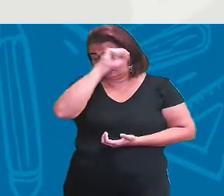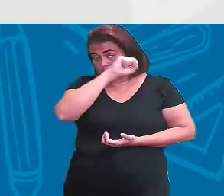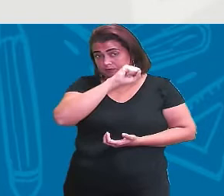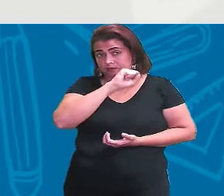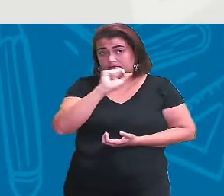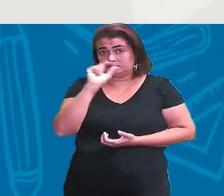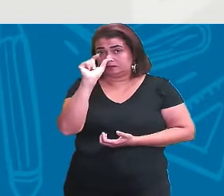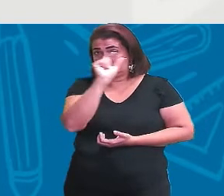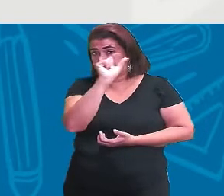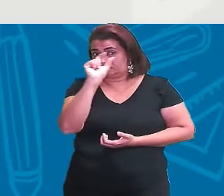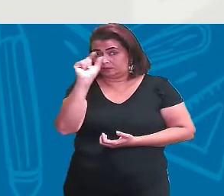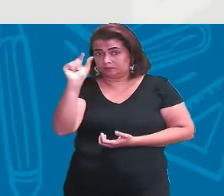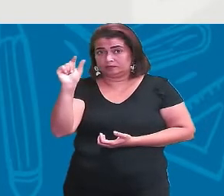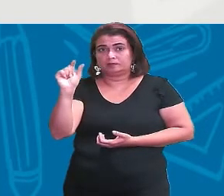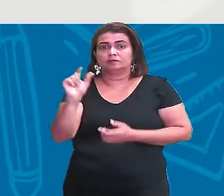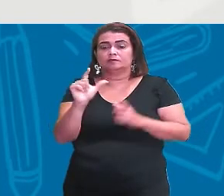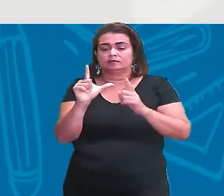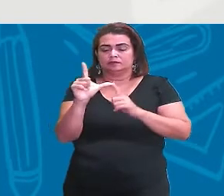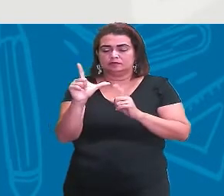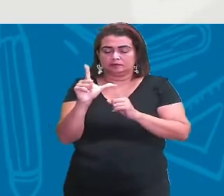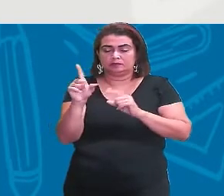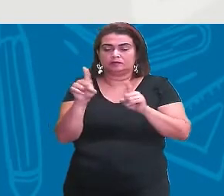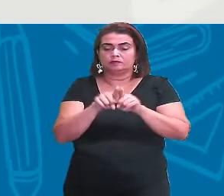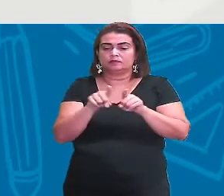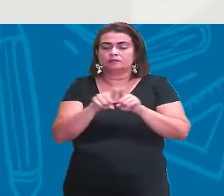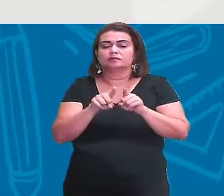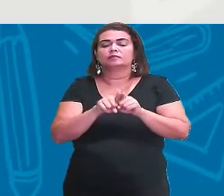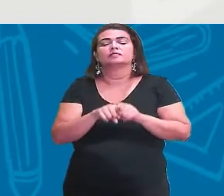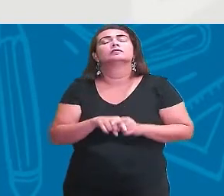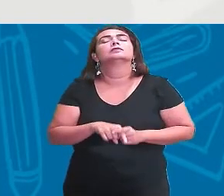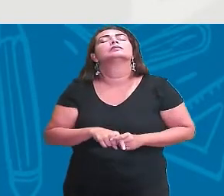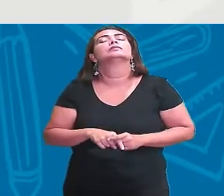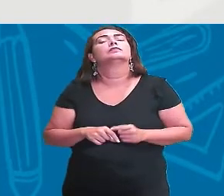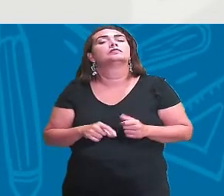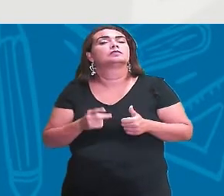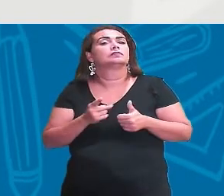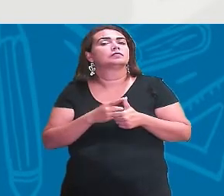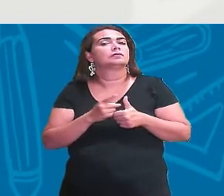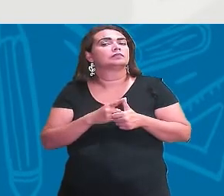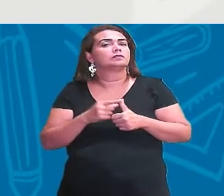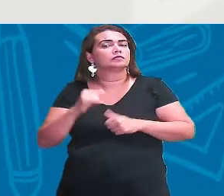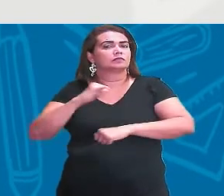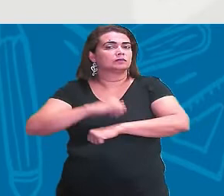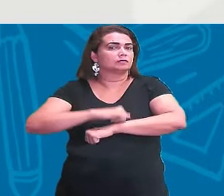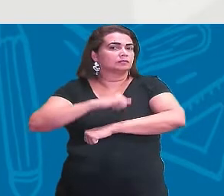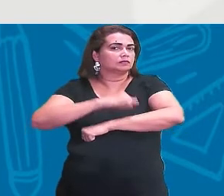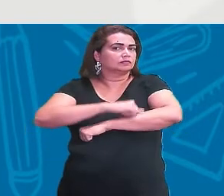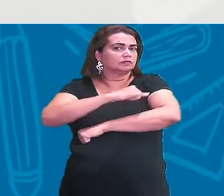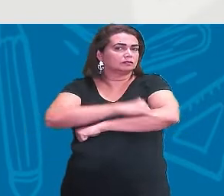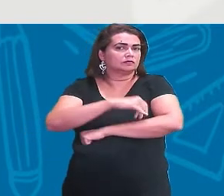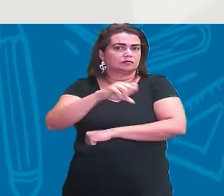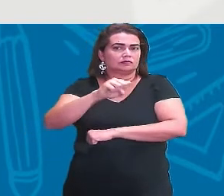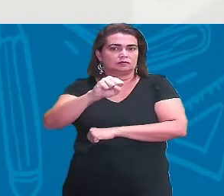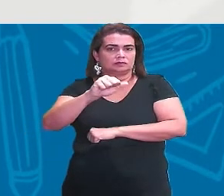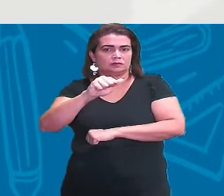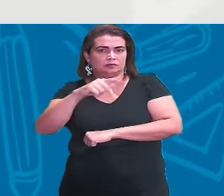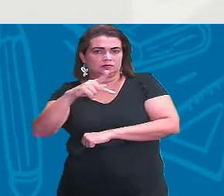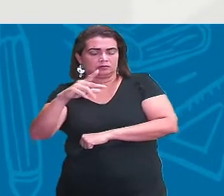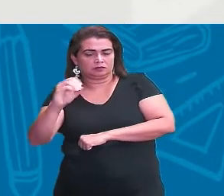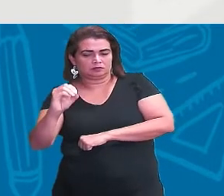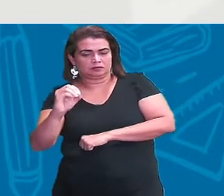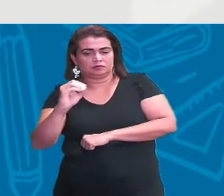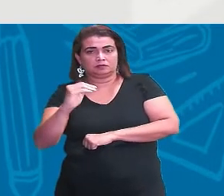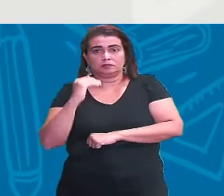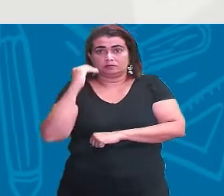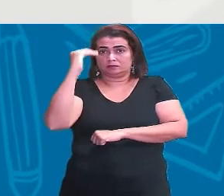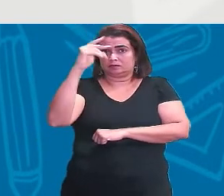Das palavras e das letrinhas também. Veja só, no primeiro desenho vocês estão vendo aí um sapo, não é? E em cima de preto tem